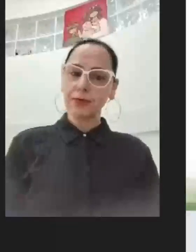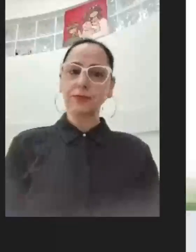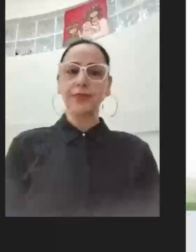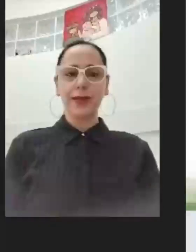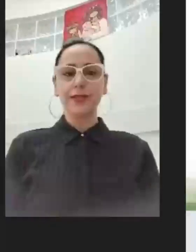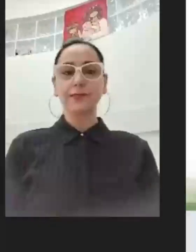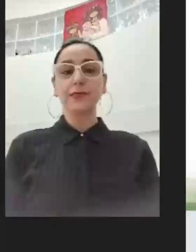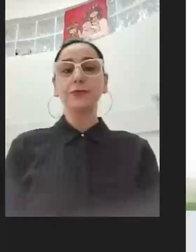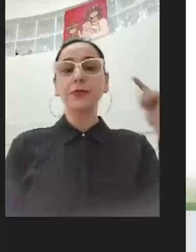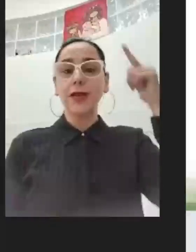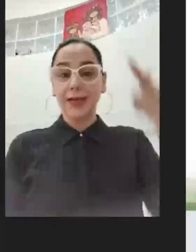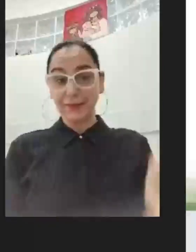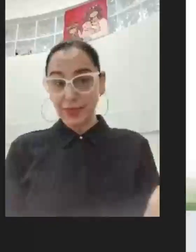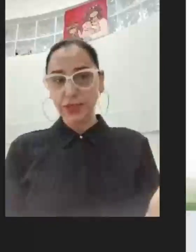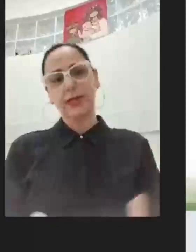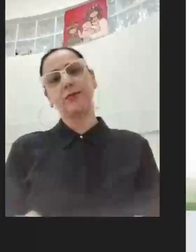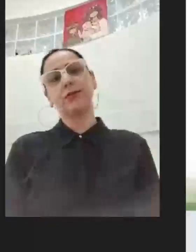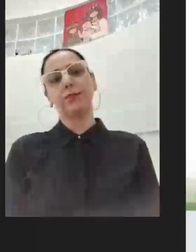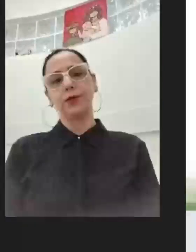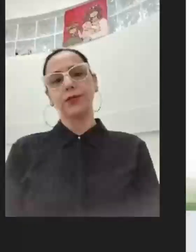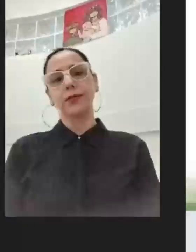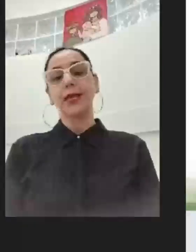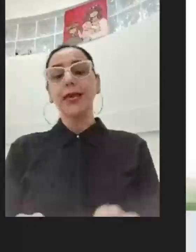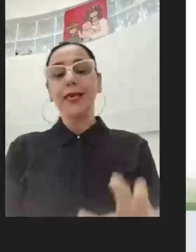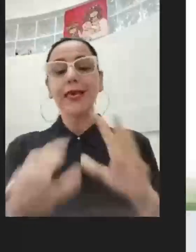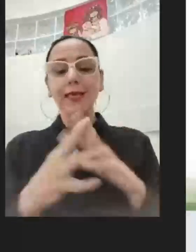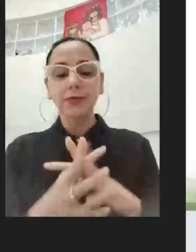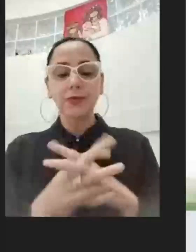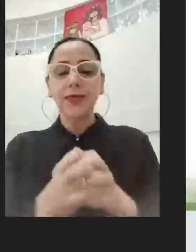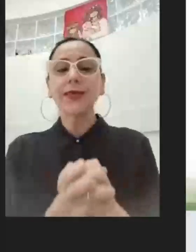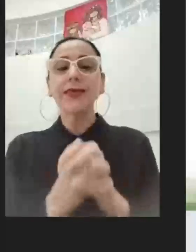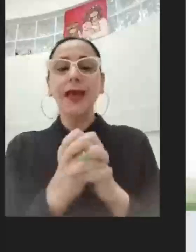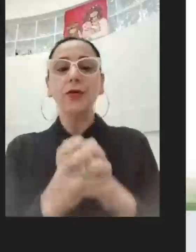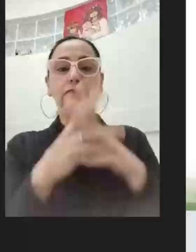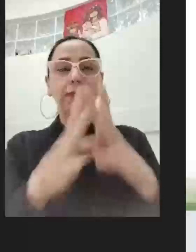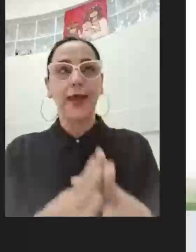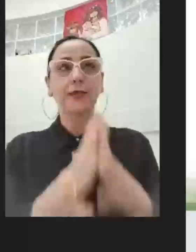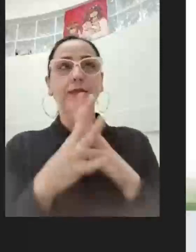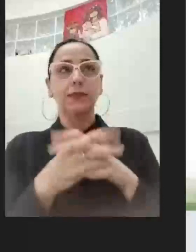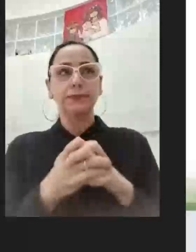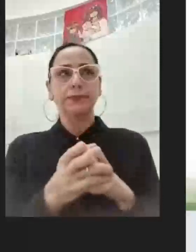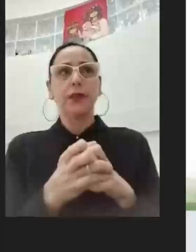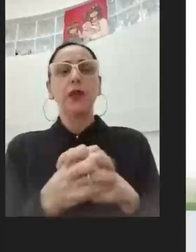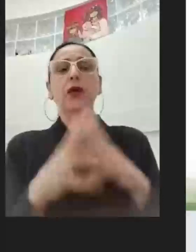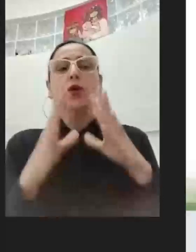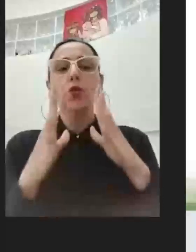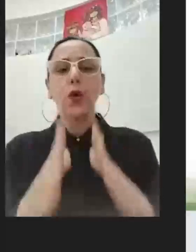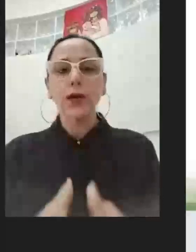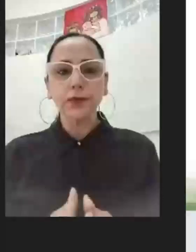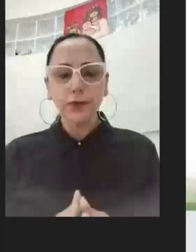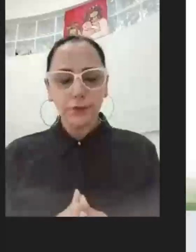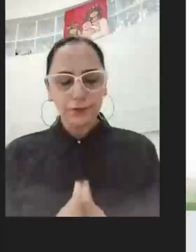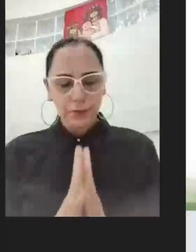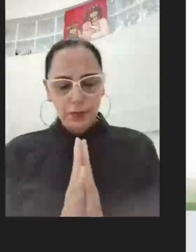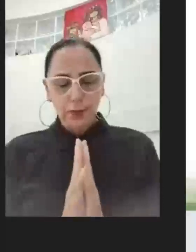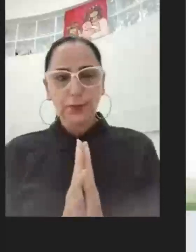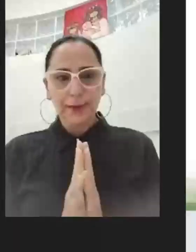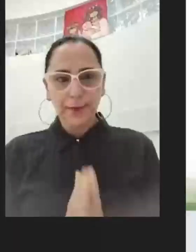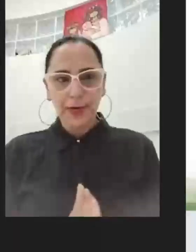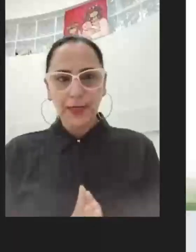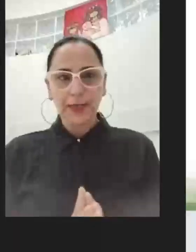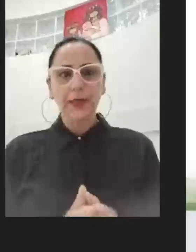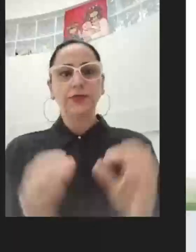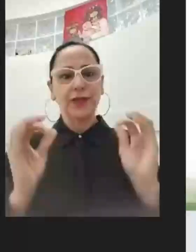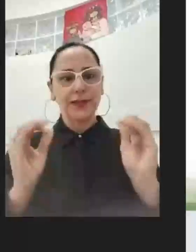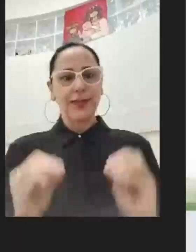que aconteceu na recepção, porque a ficha caiu depois. E aí, o que acontece